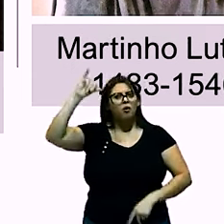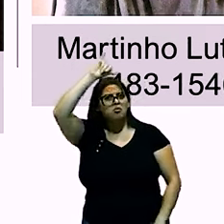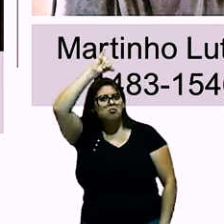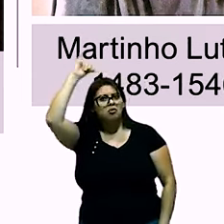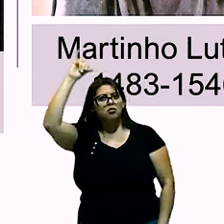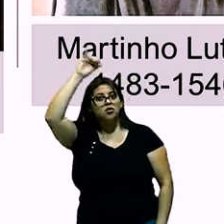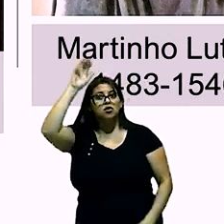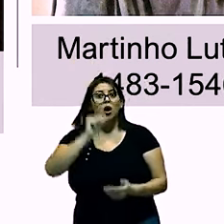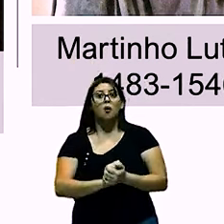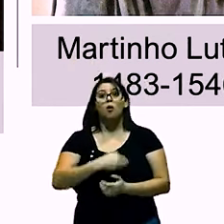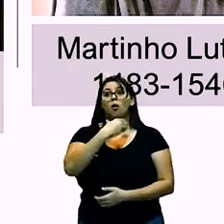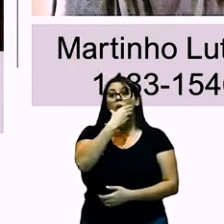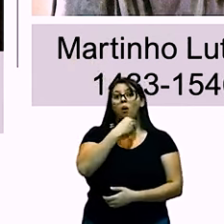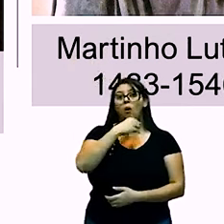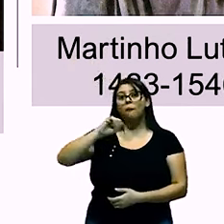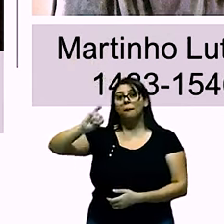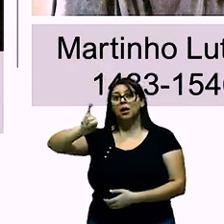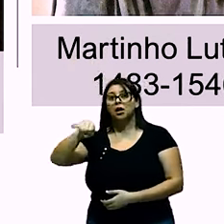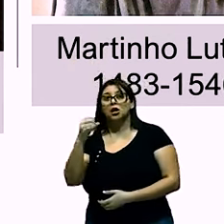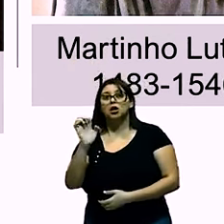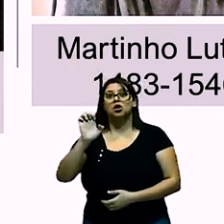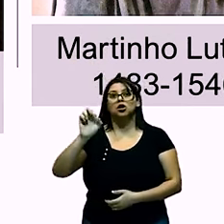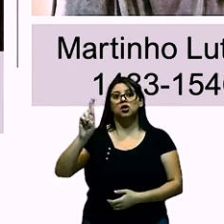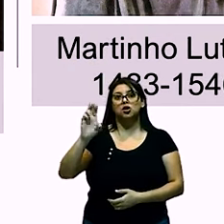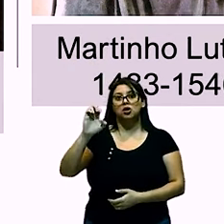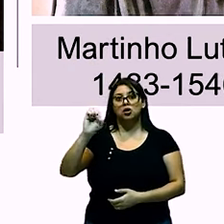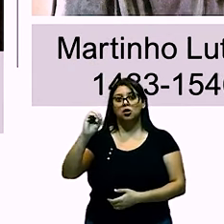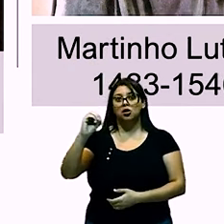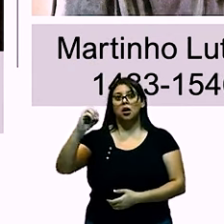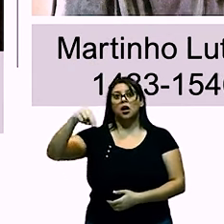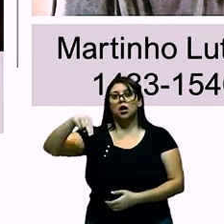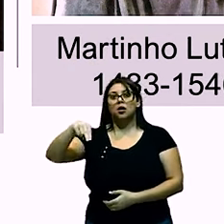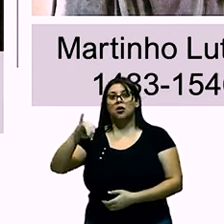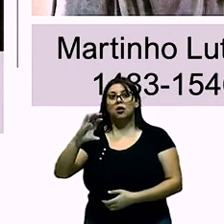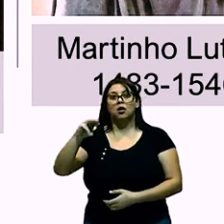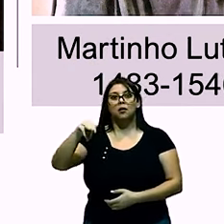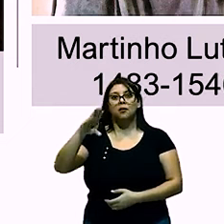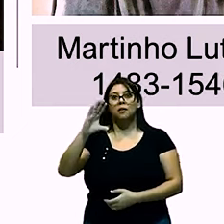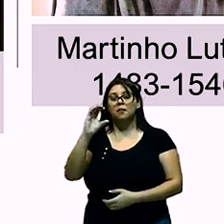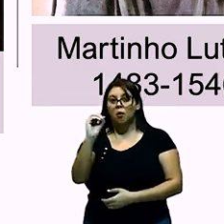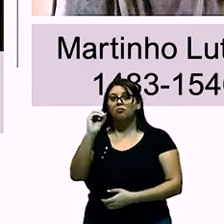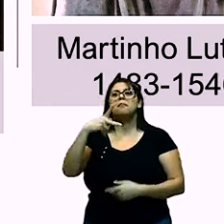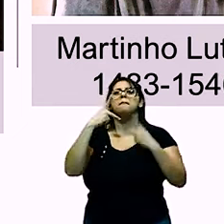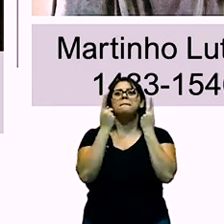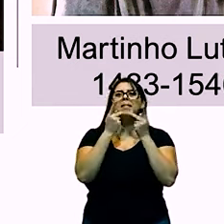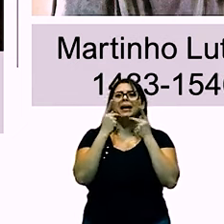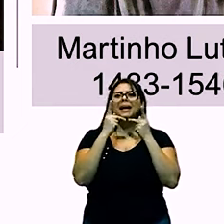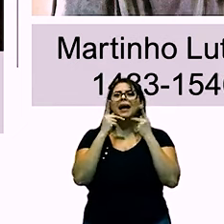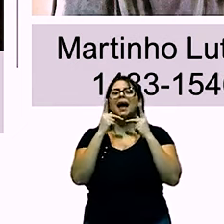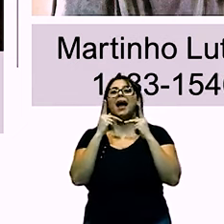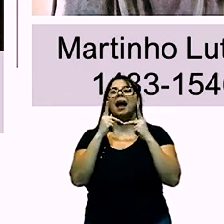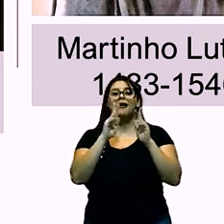Savonarola também, que foi um dos pré-reformadores, alguém que pregava contra a imoralidade de Roma, alguém que pregava a centralidade